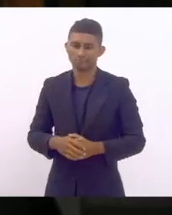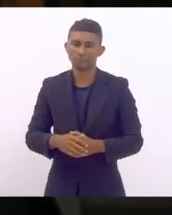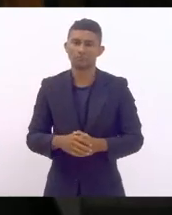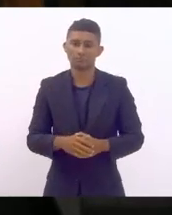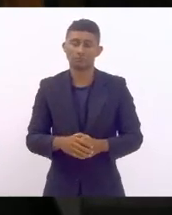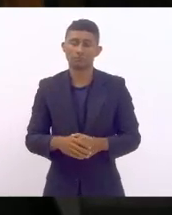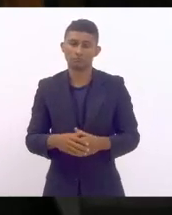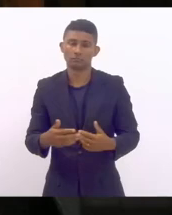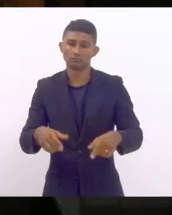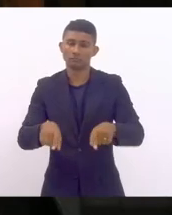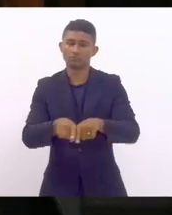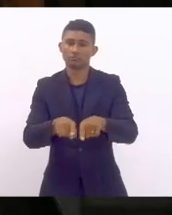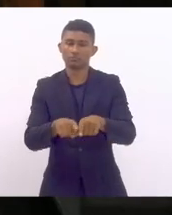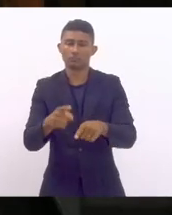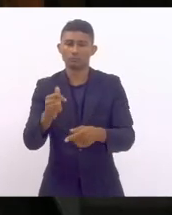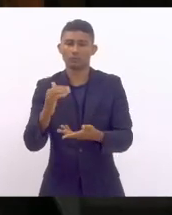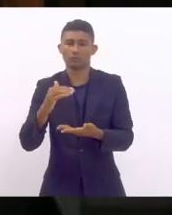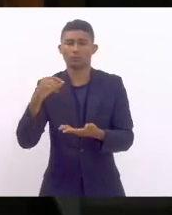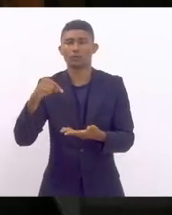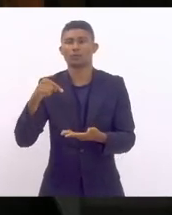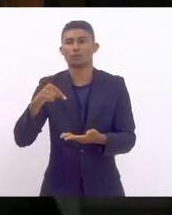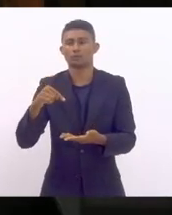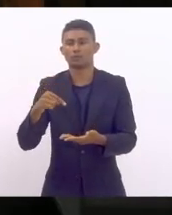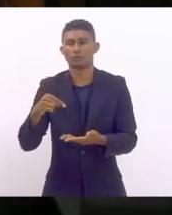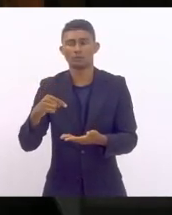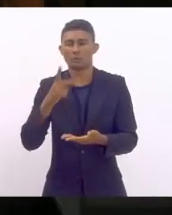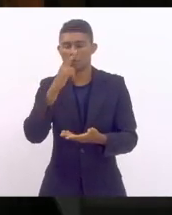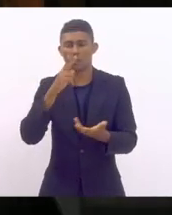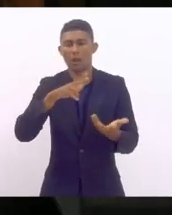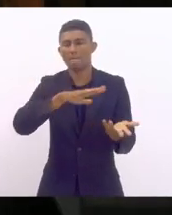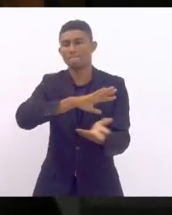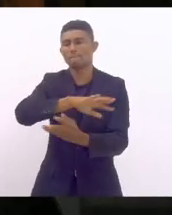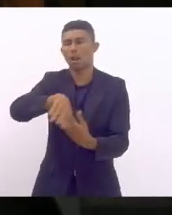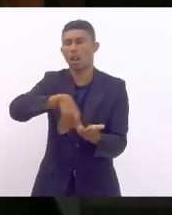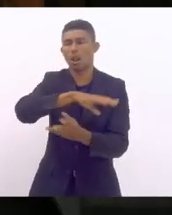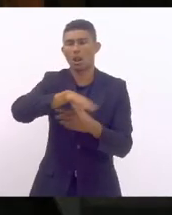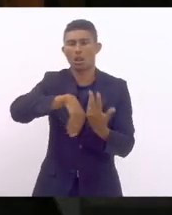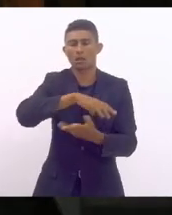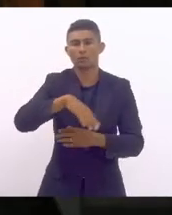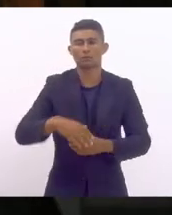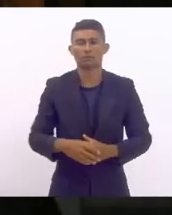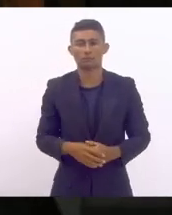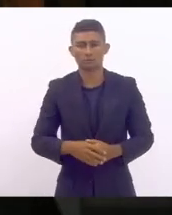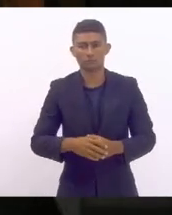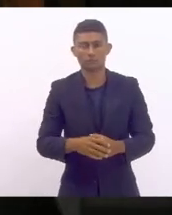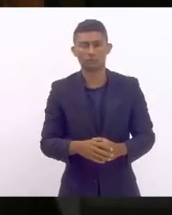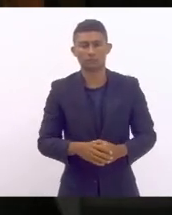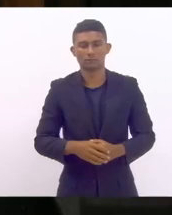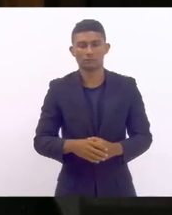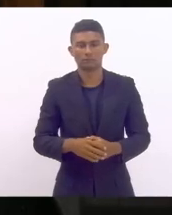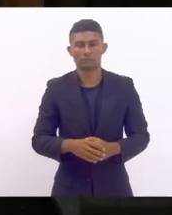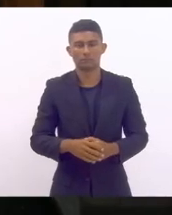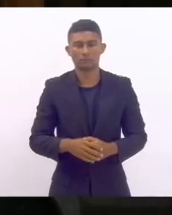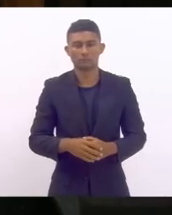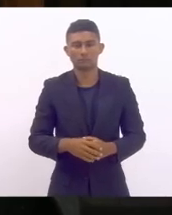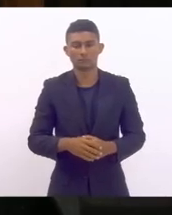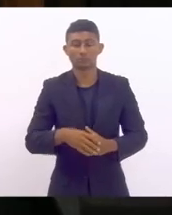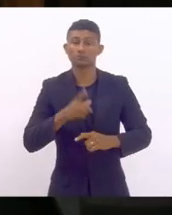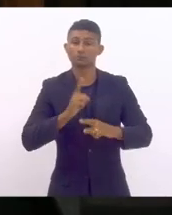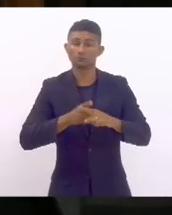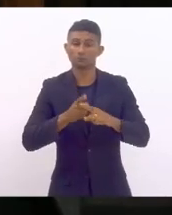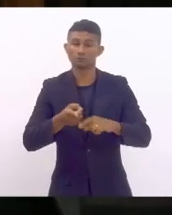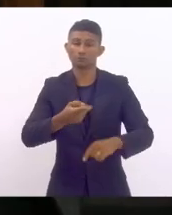que o orçamento seja um pandemônio porque o que a gente